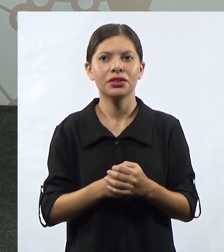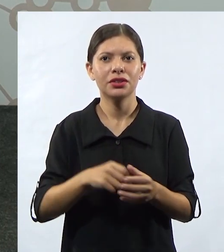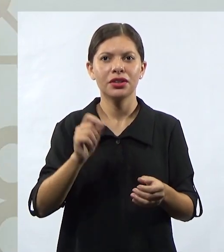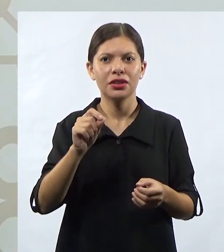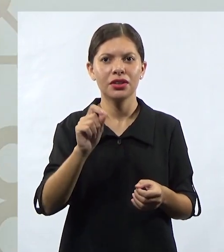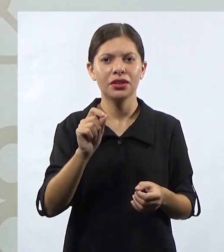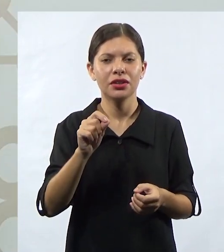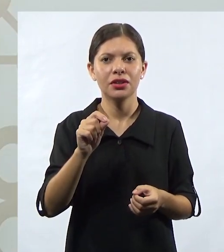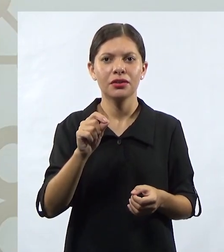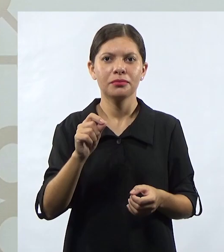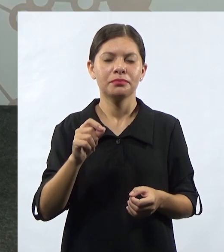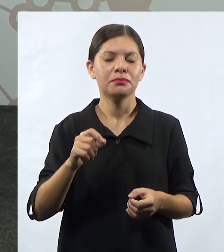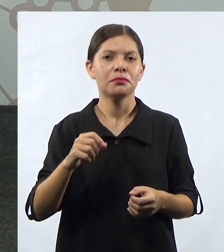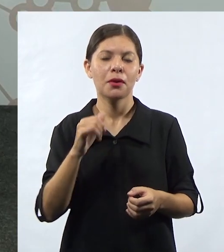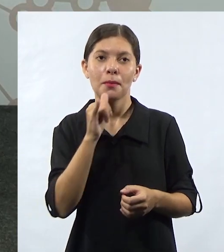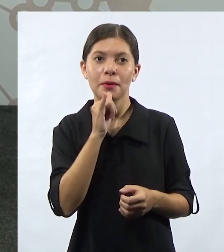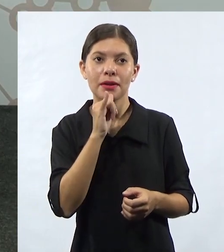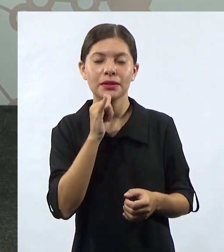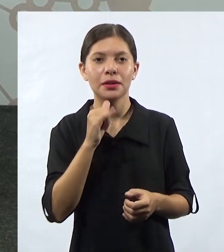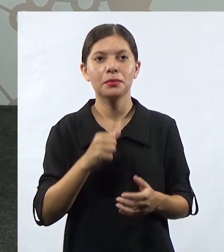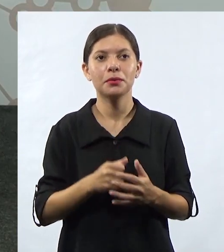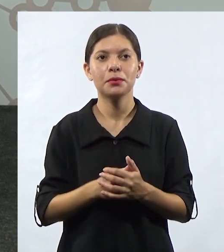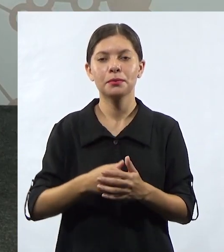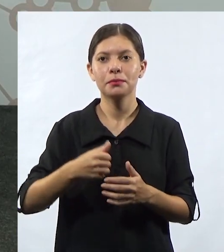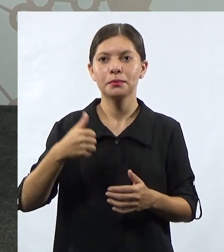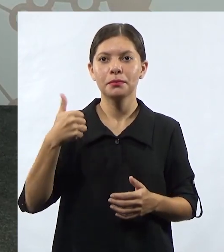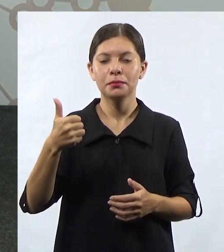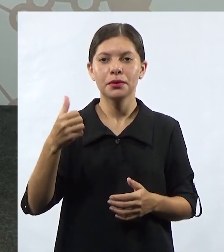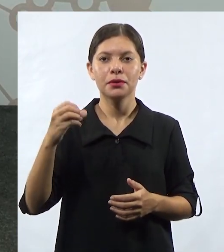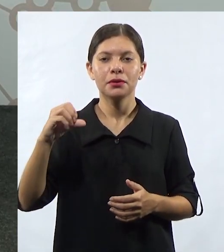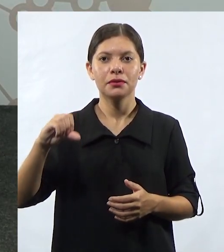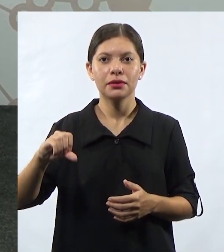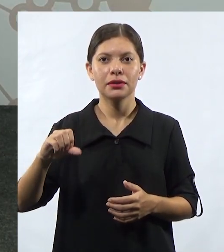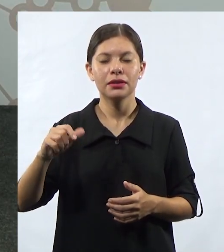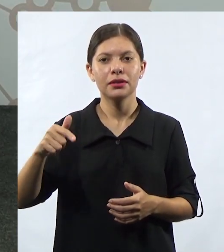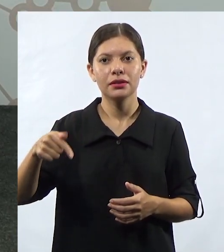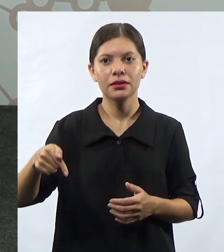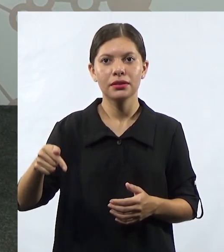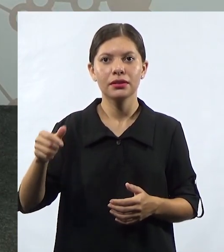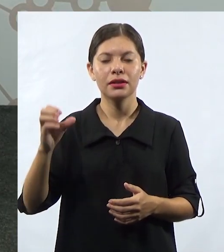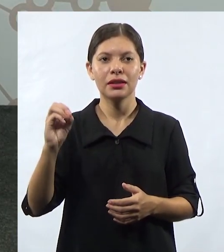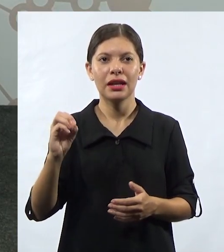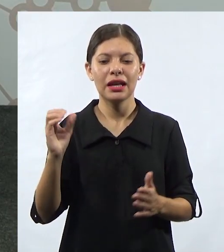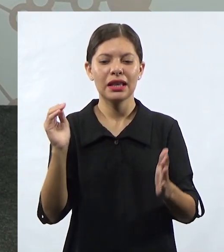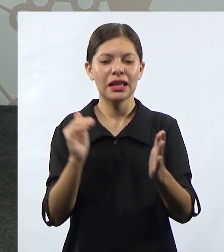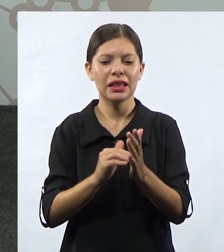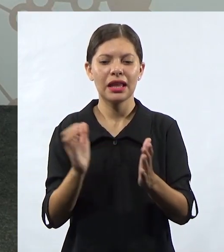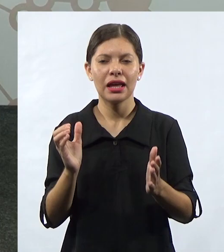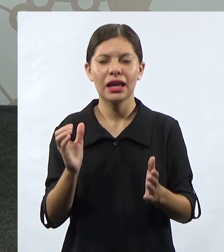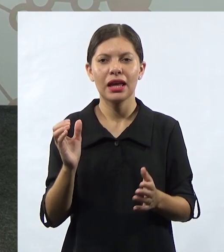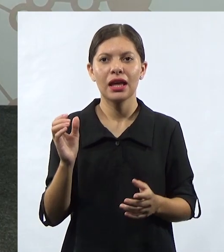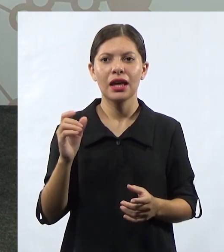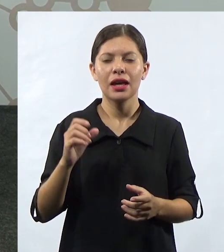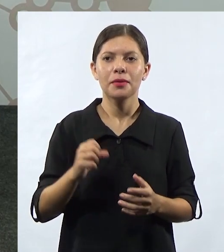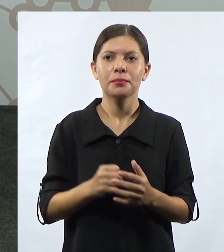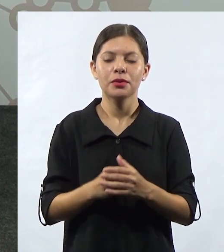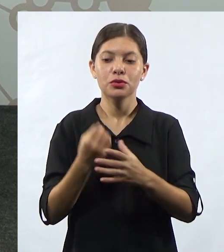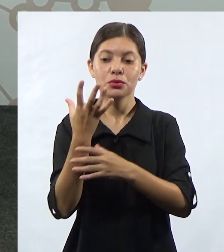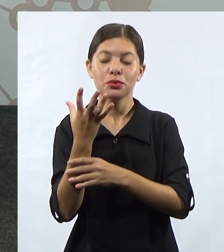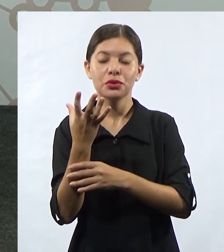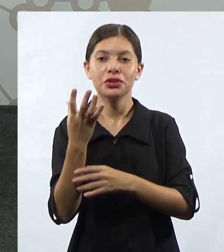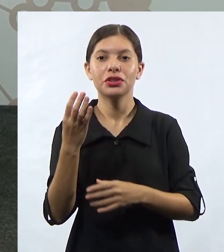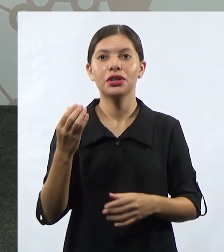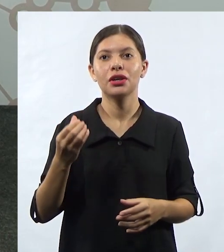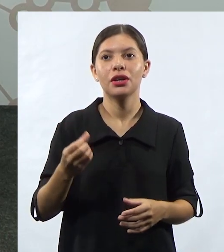aconteceu nada? Estou lá em 1970 e depois, de repente, apareço em 2002. Isso. Então, para a compreensão de linha